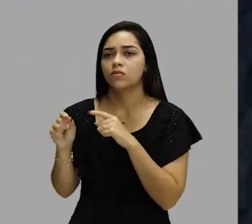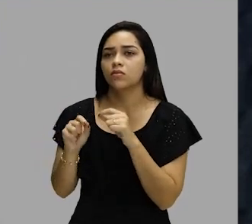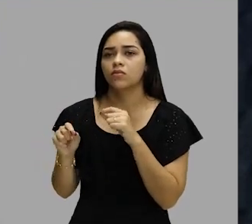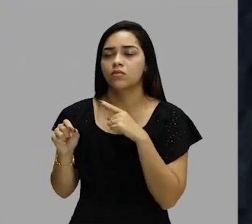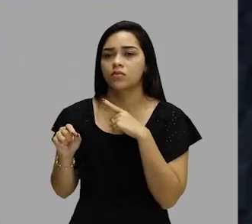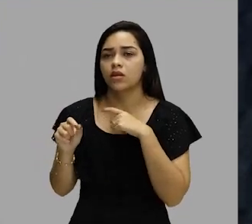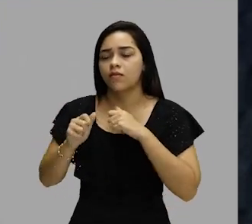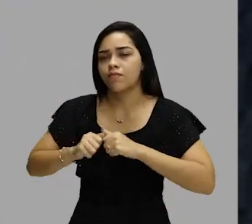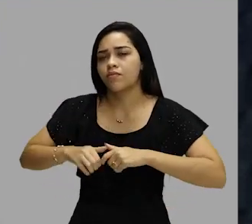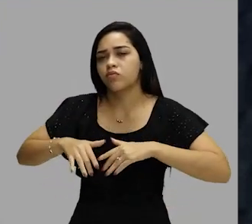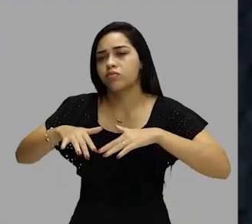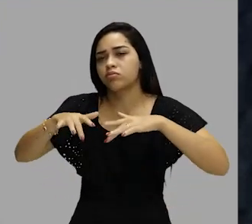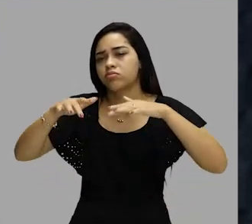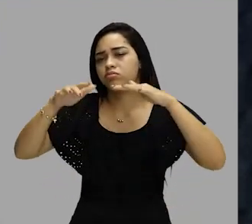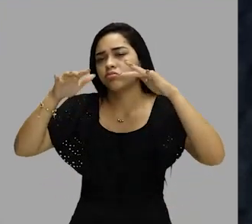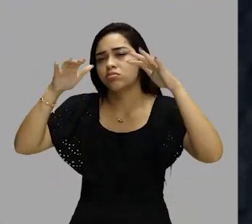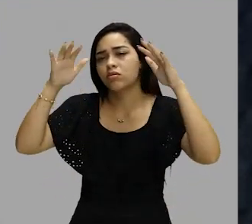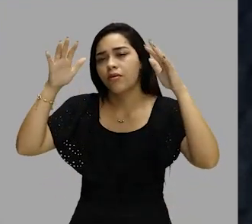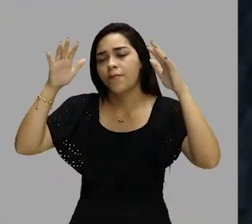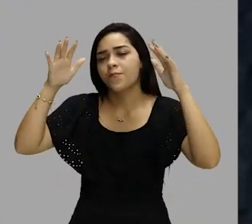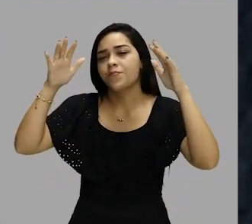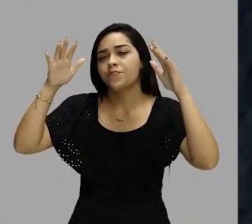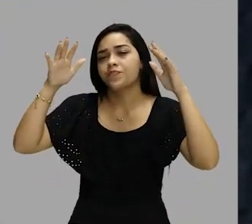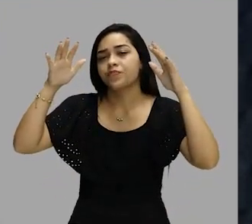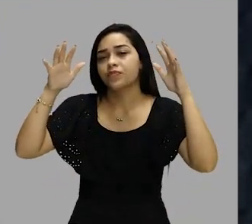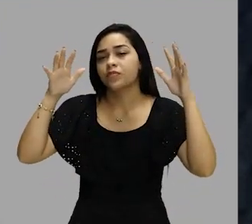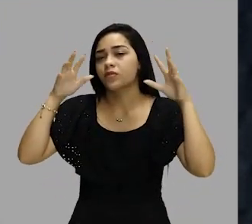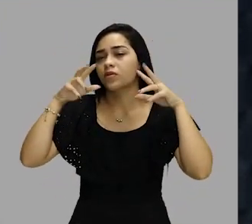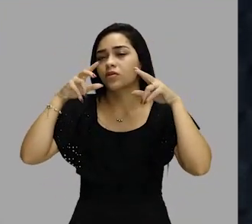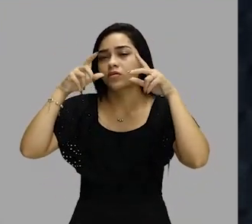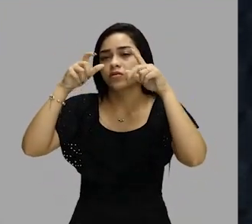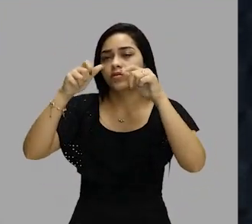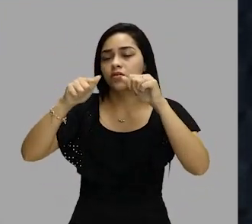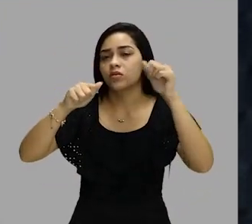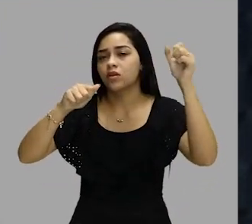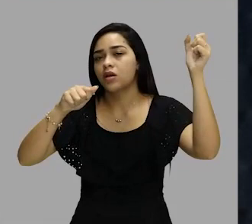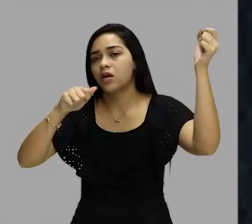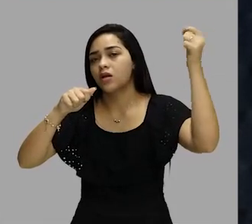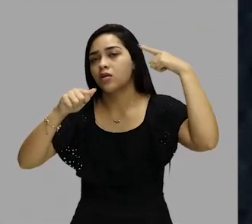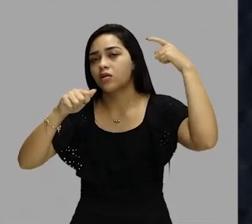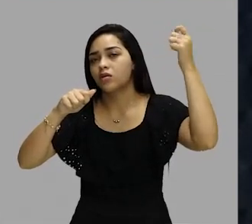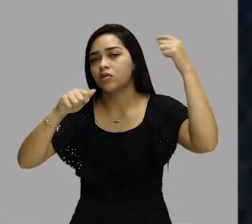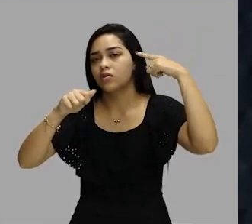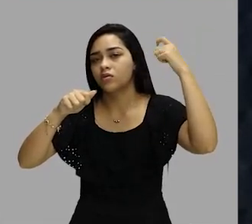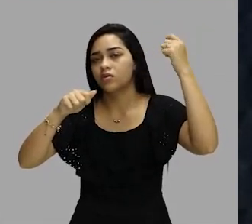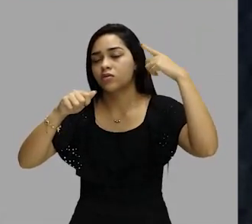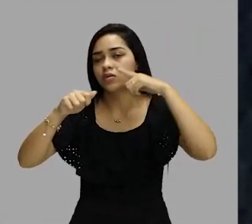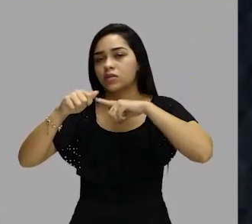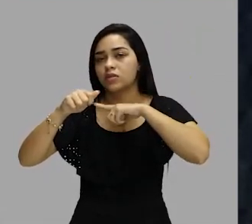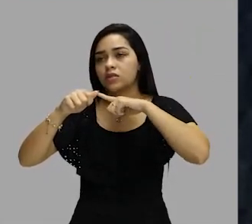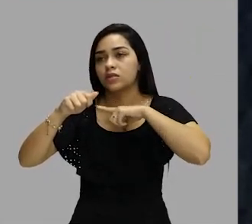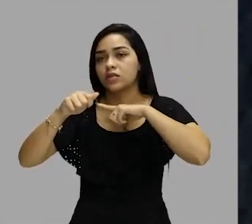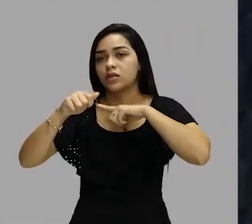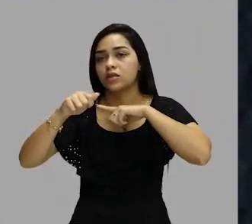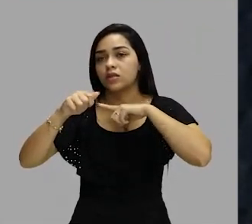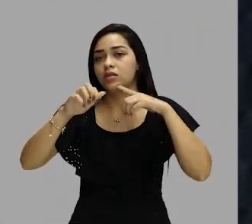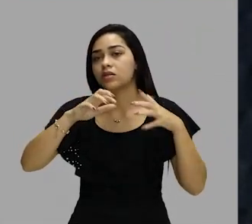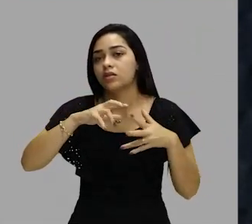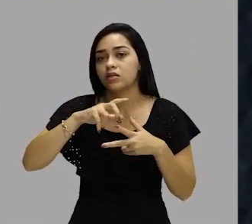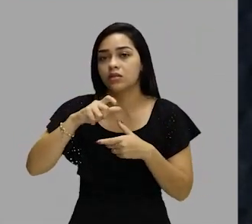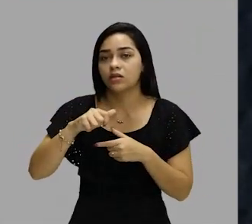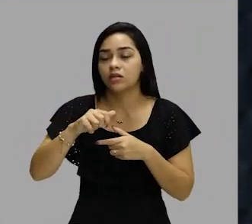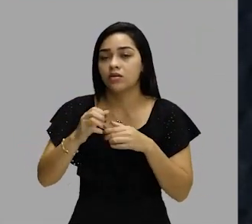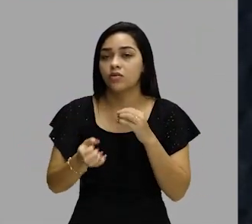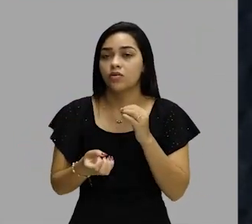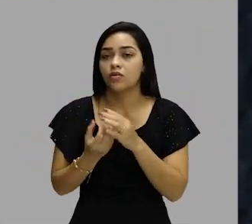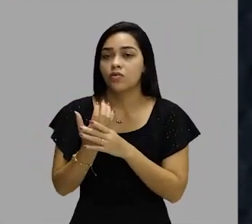grande poeira. Essa grande poeira teria coberto toda a luz solar que estava incidindo sobre a Terra. Formou-se